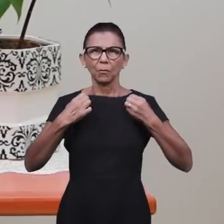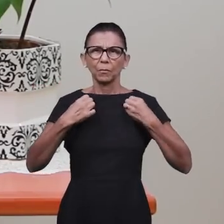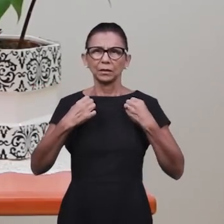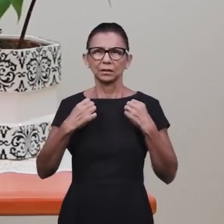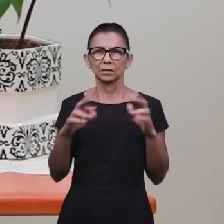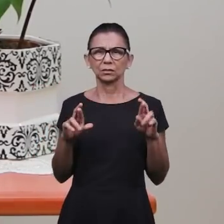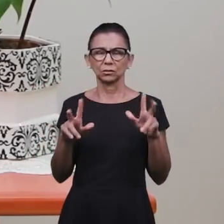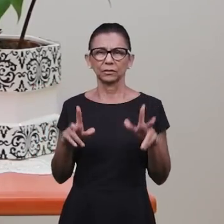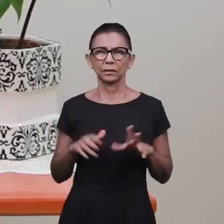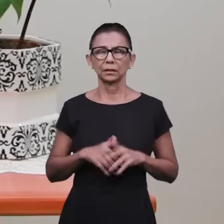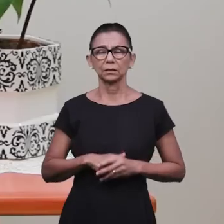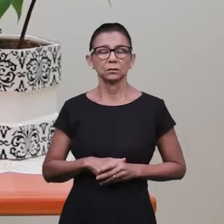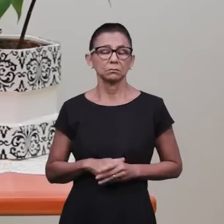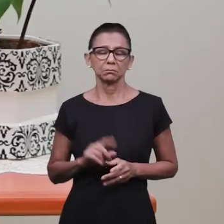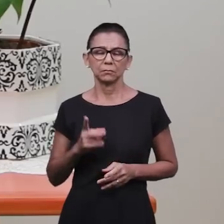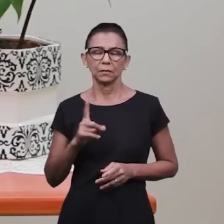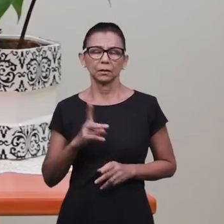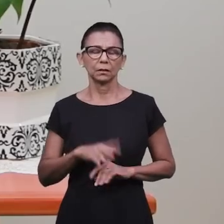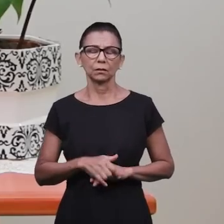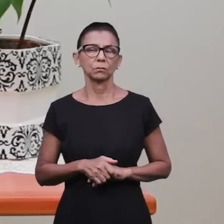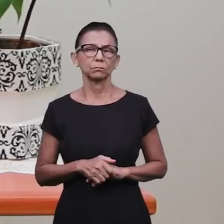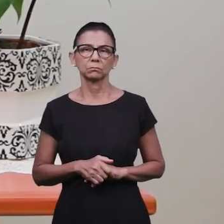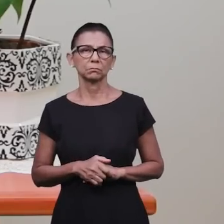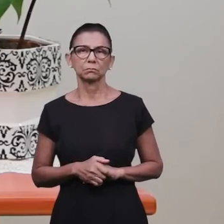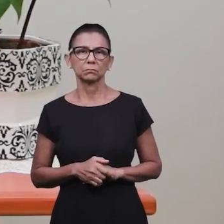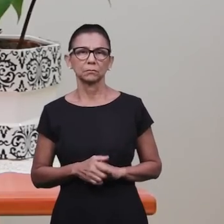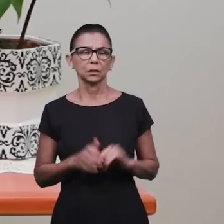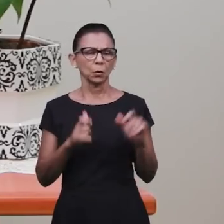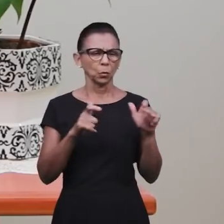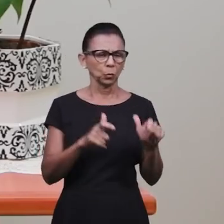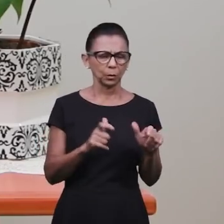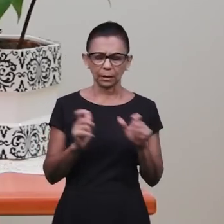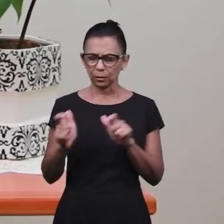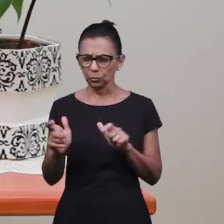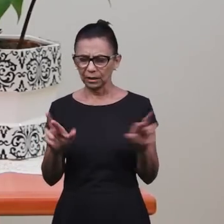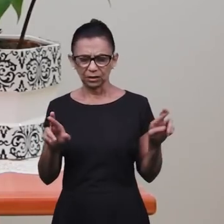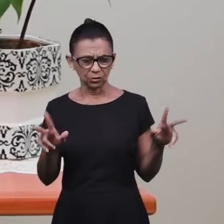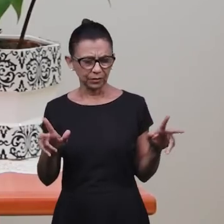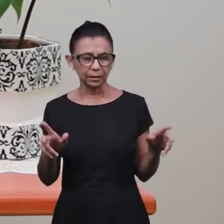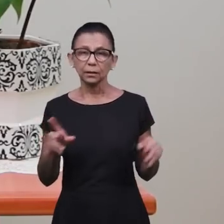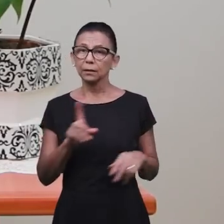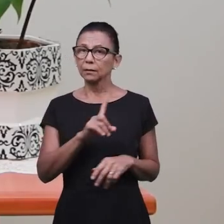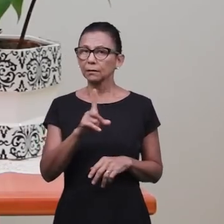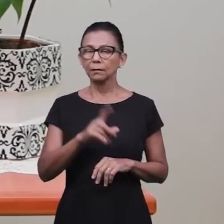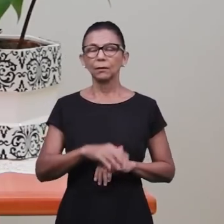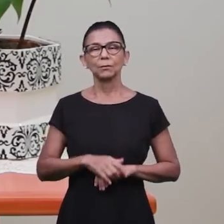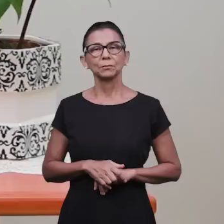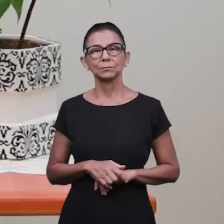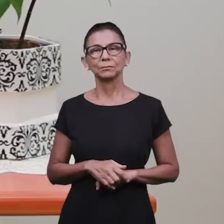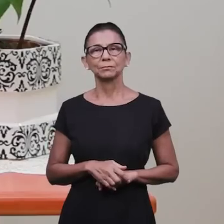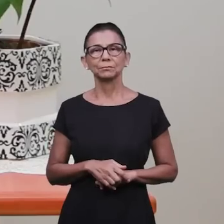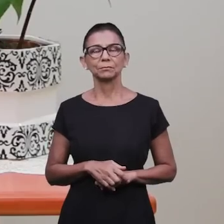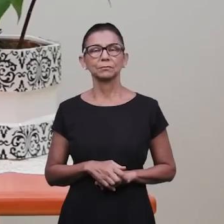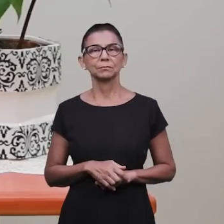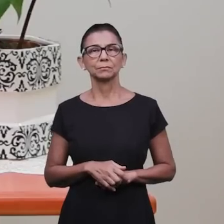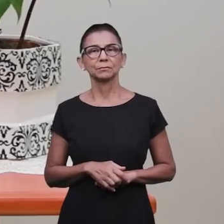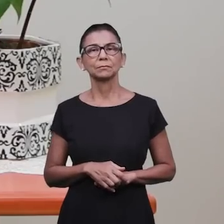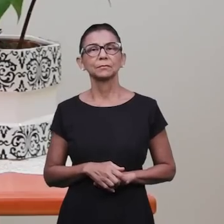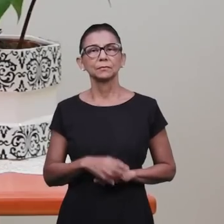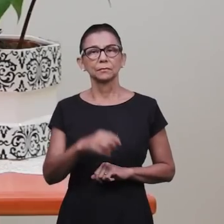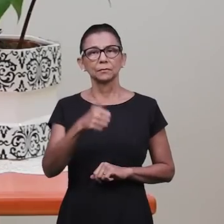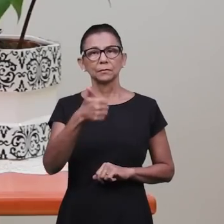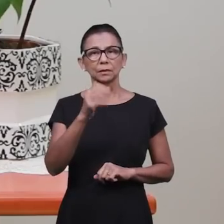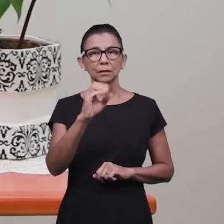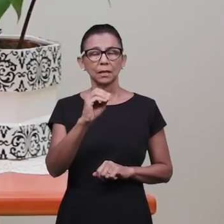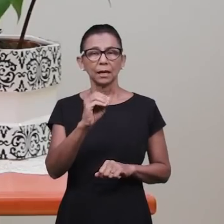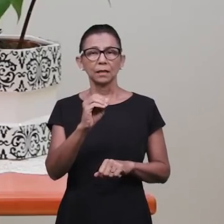roupas, não estava no local, elas estavam todas juntas, elas esperavam pelo